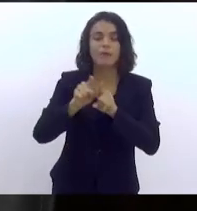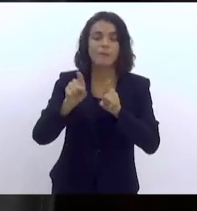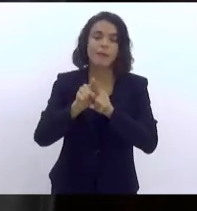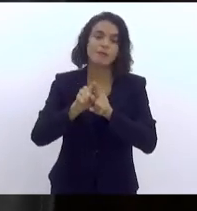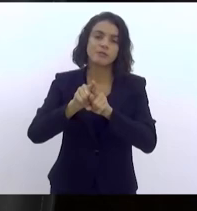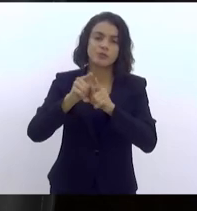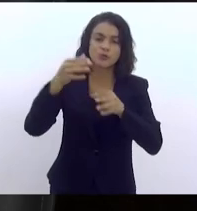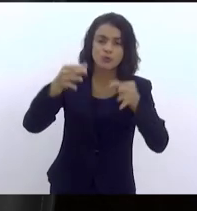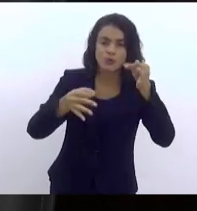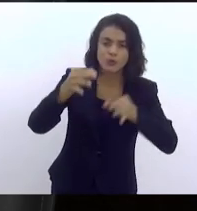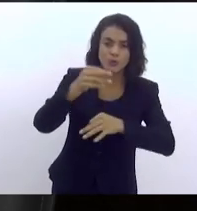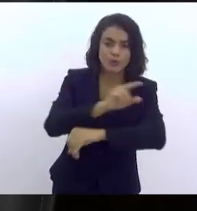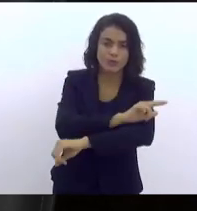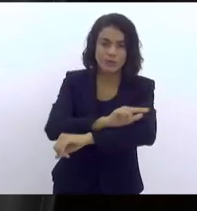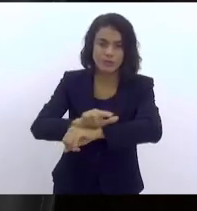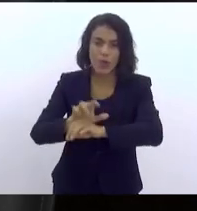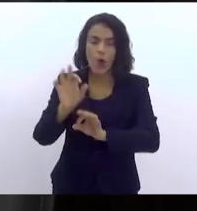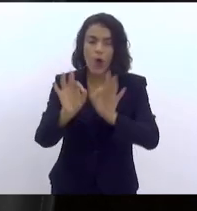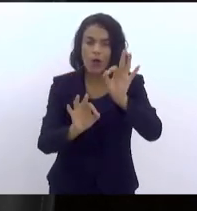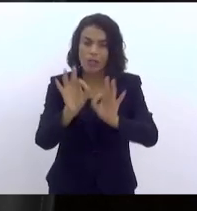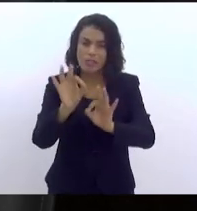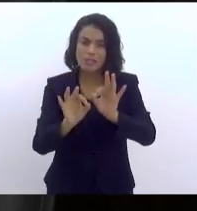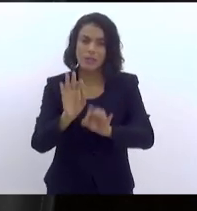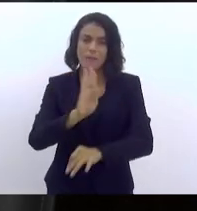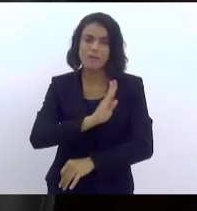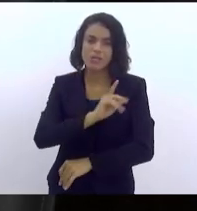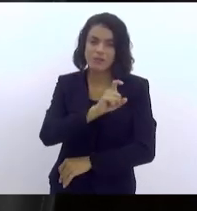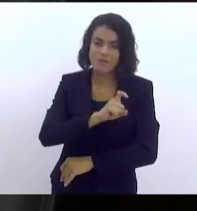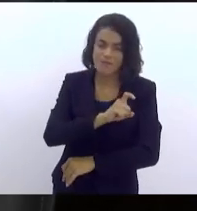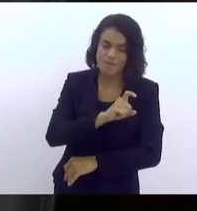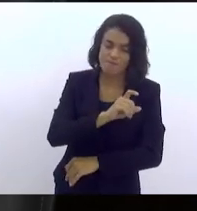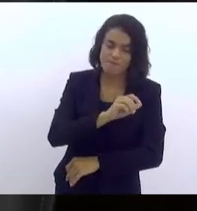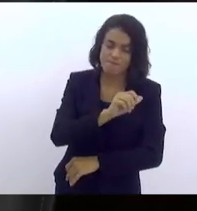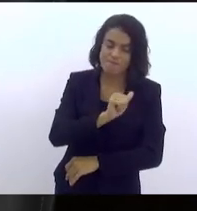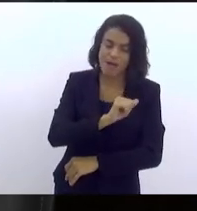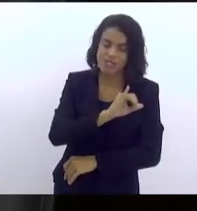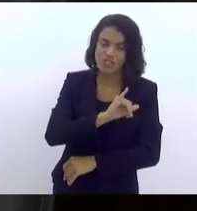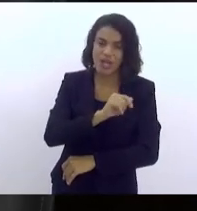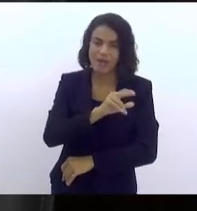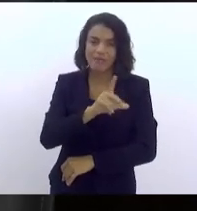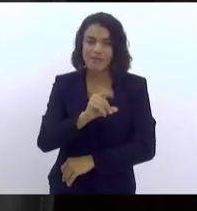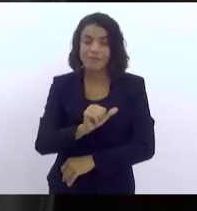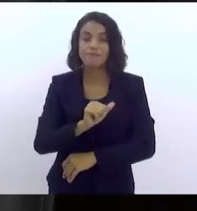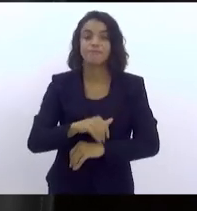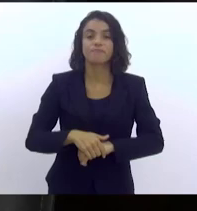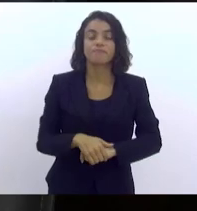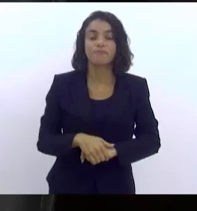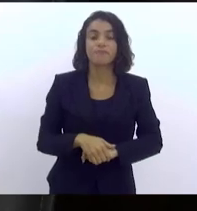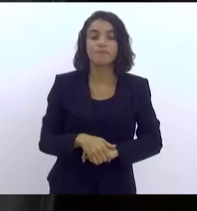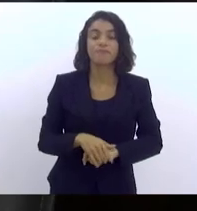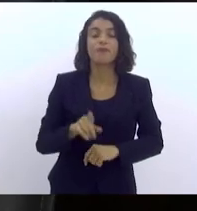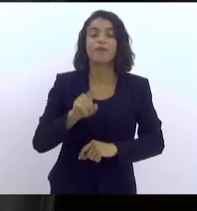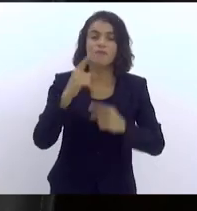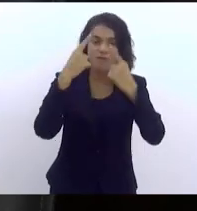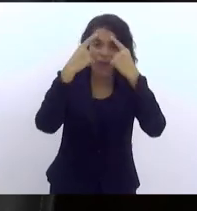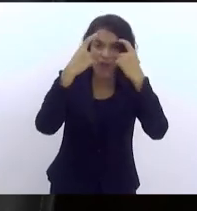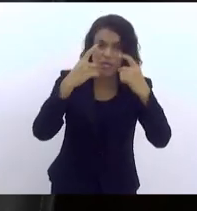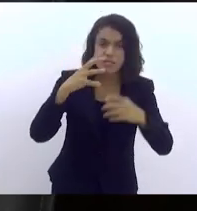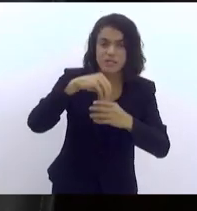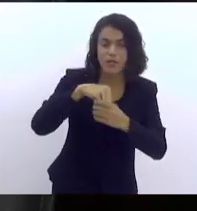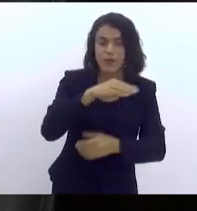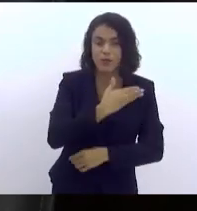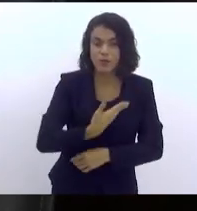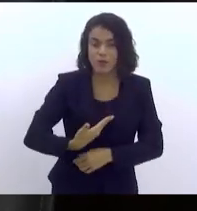racial organização social da Baixada Fluminense que trabalha no enfrentamento da violência de estado